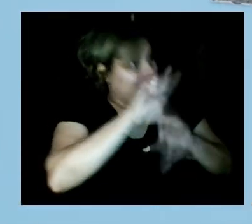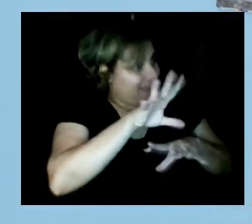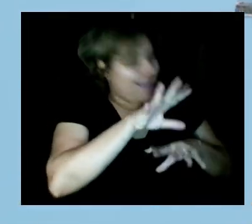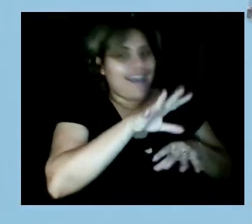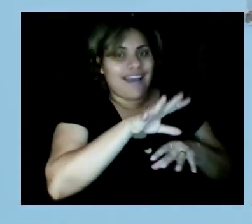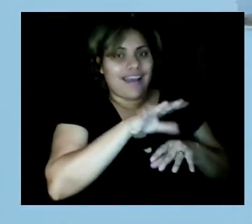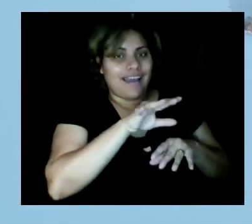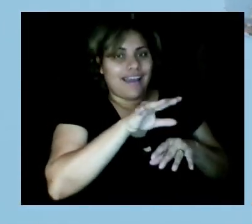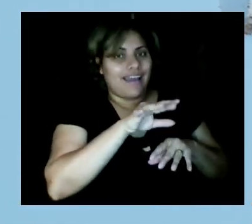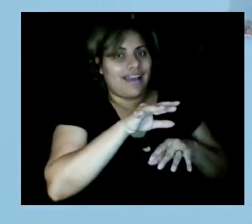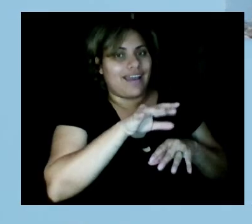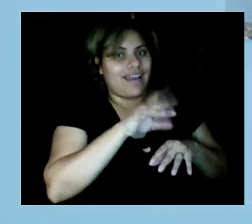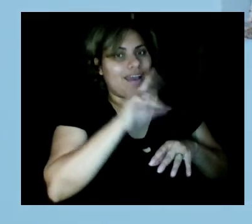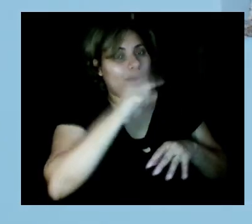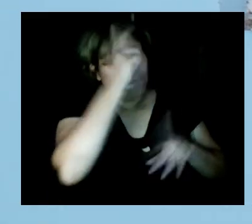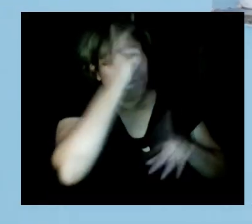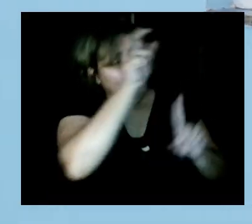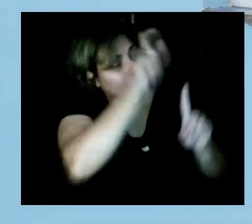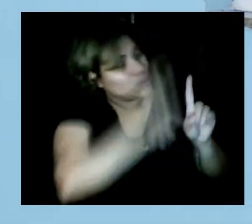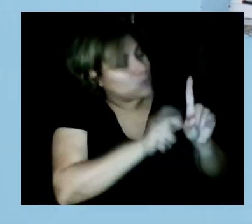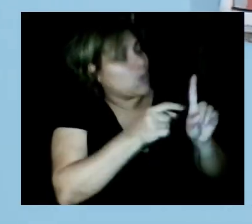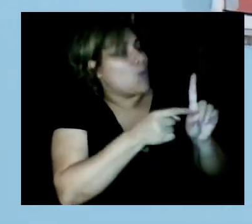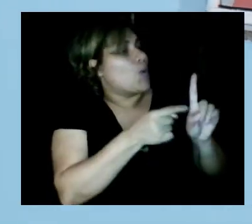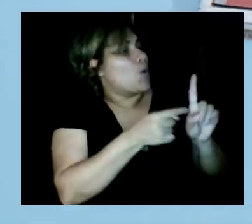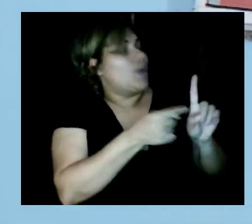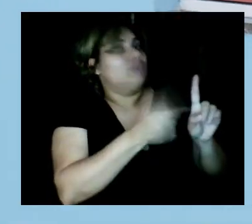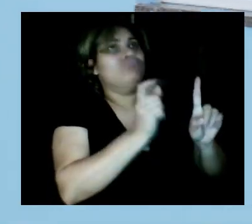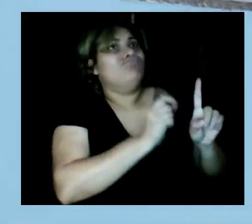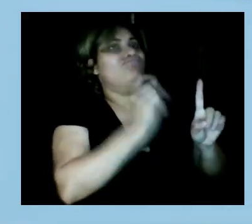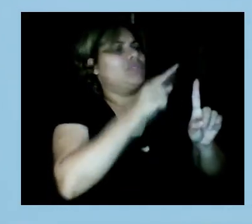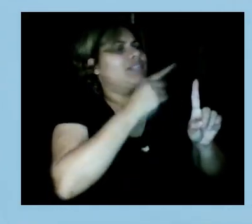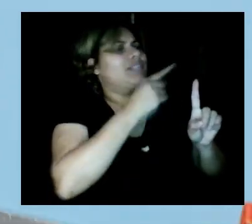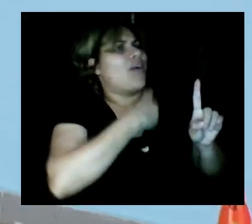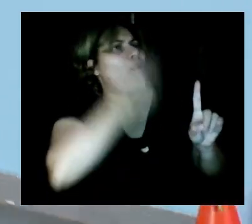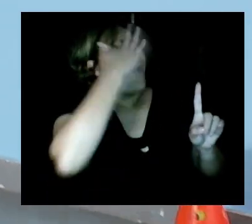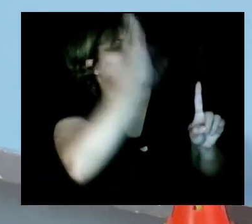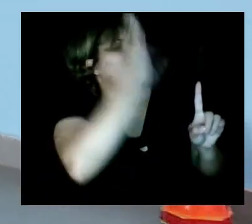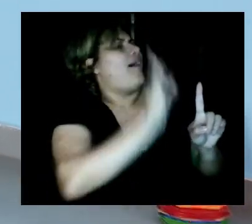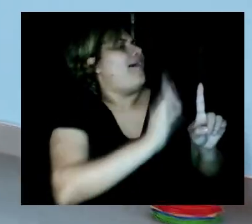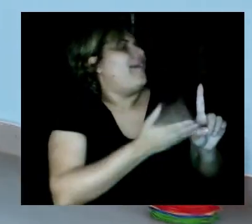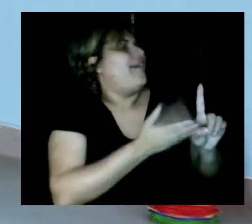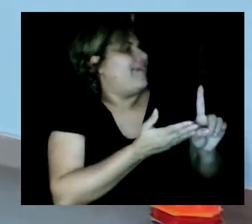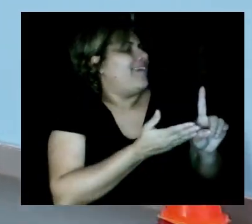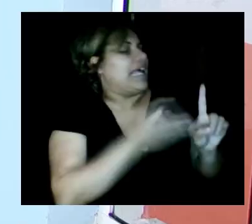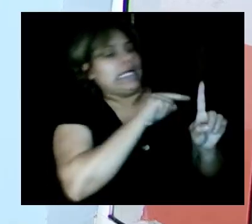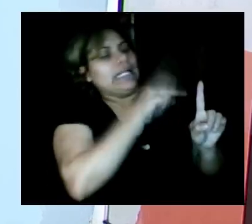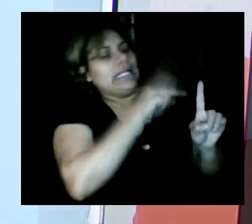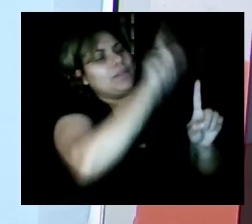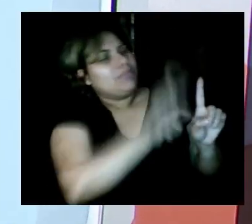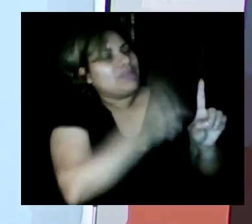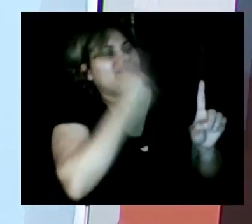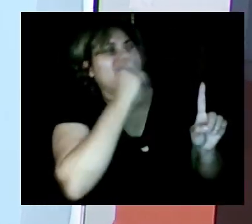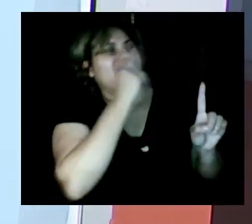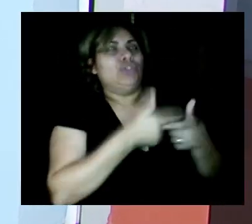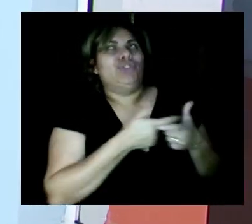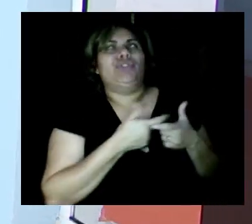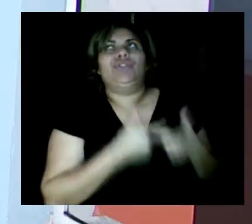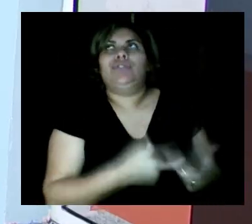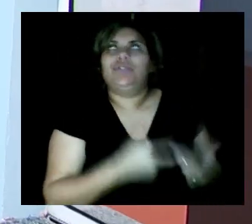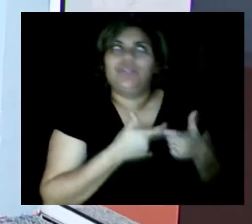Uma pessoa assim, você não compreende muito bem, então é aquela pessoa chata, né?